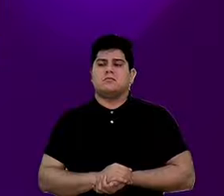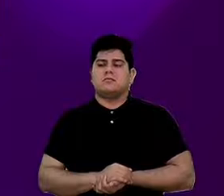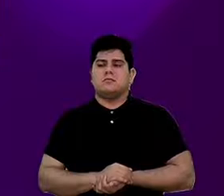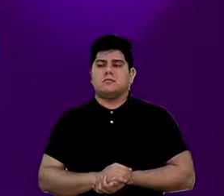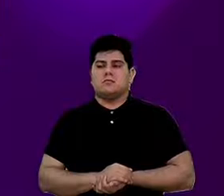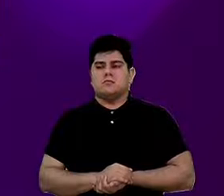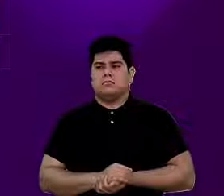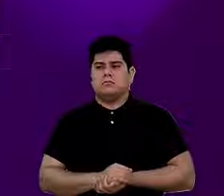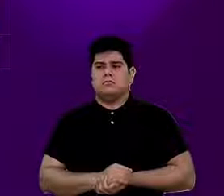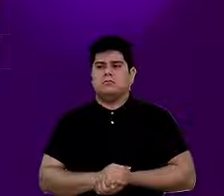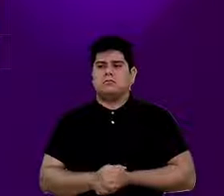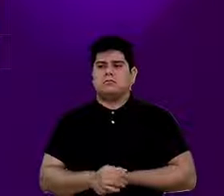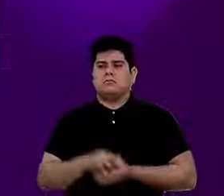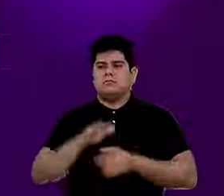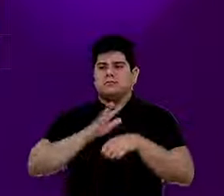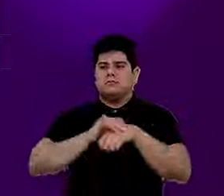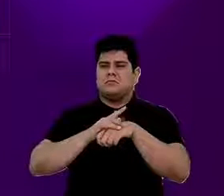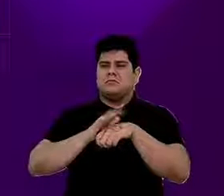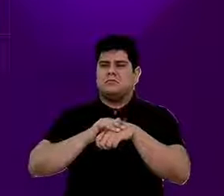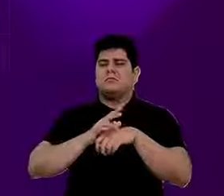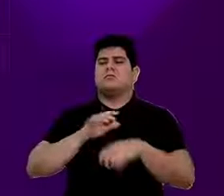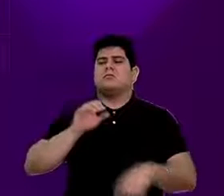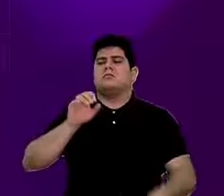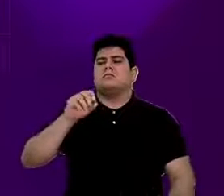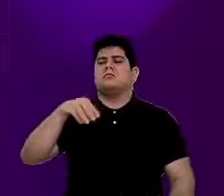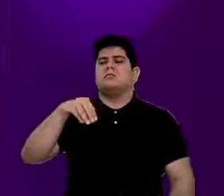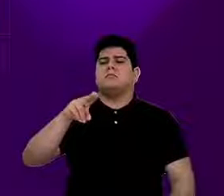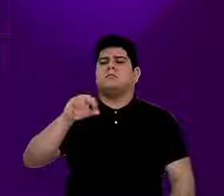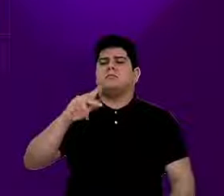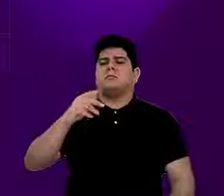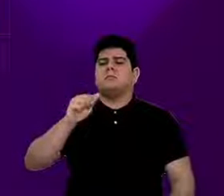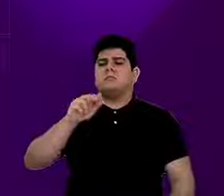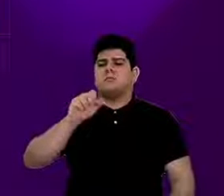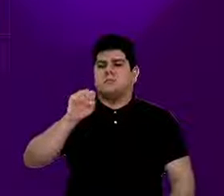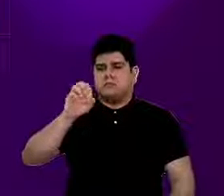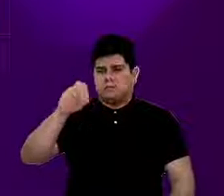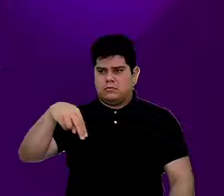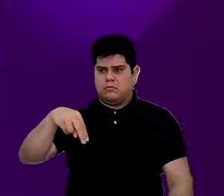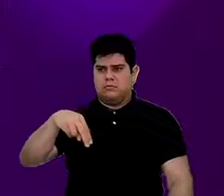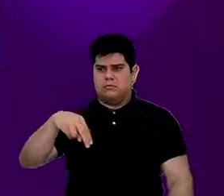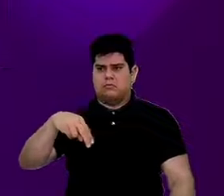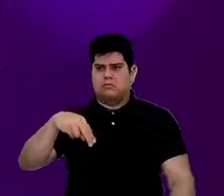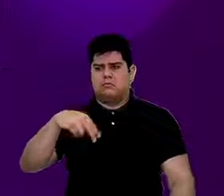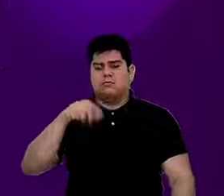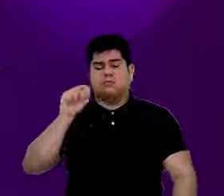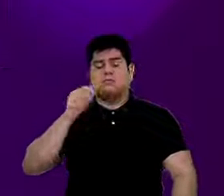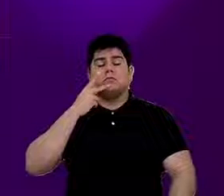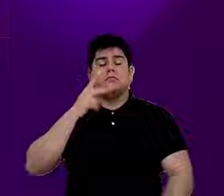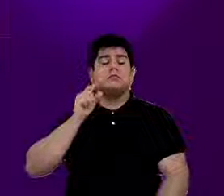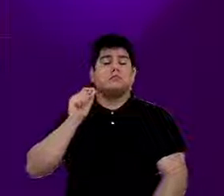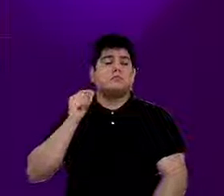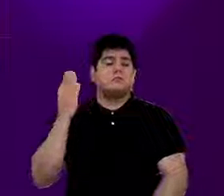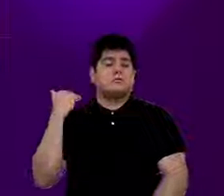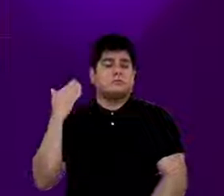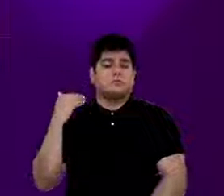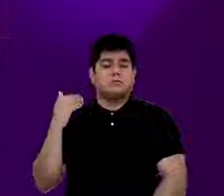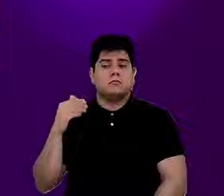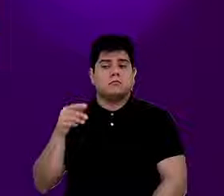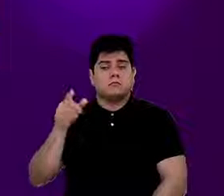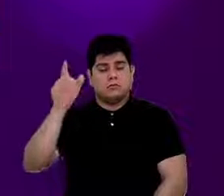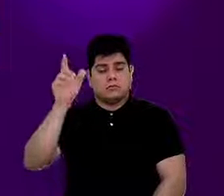Munchausen é aquela situação descrita pelo barão alemão, barão de Munchausen, que falava que os